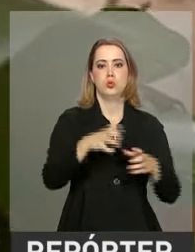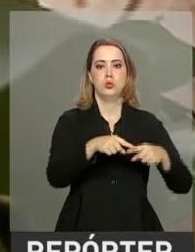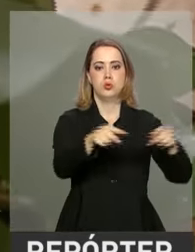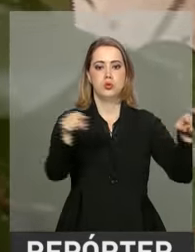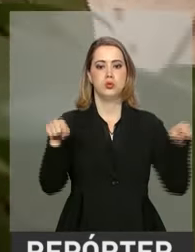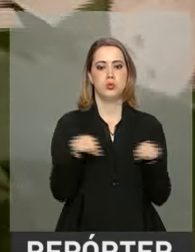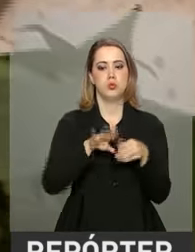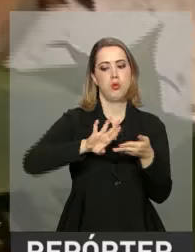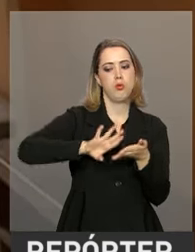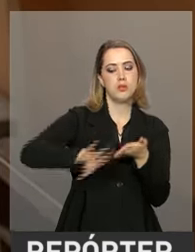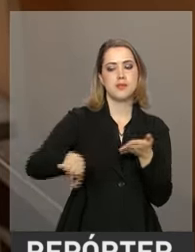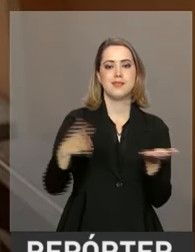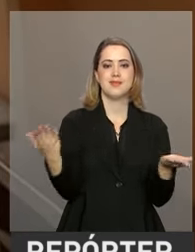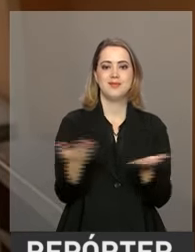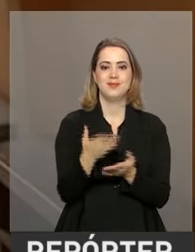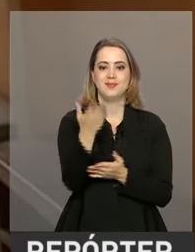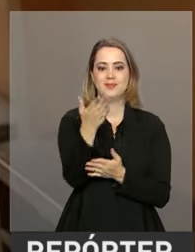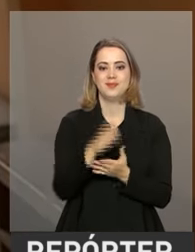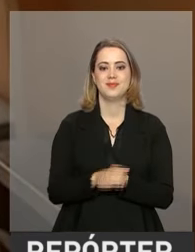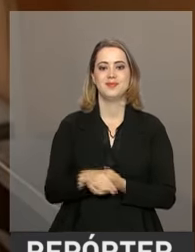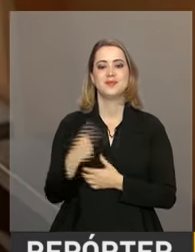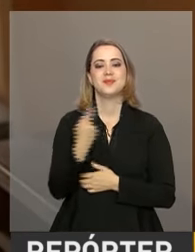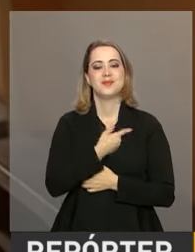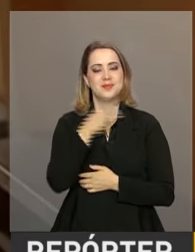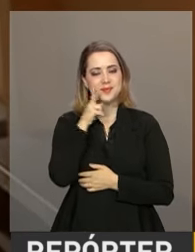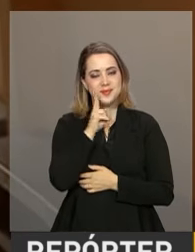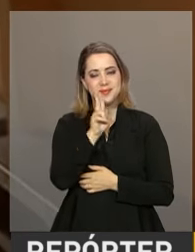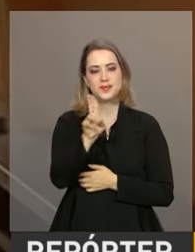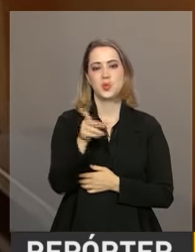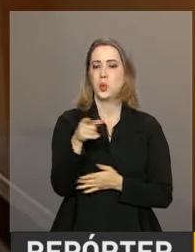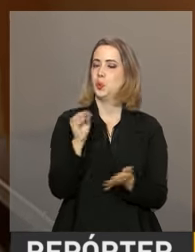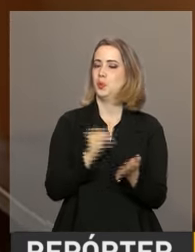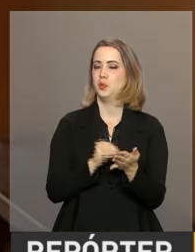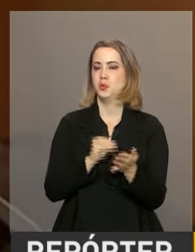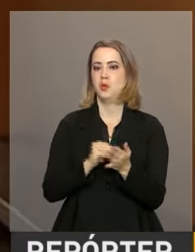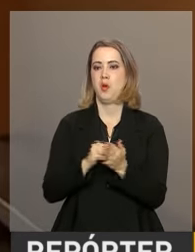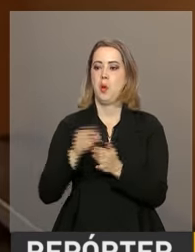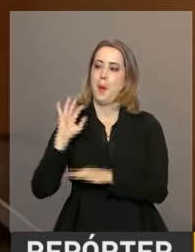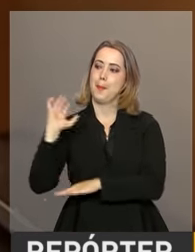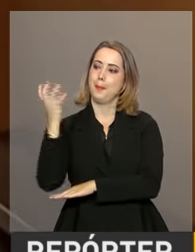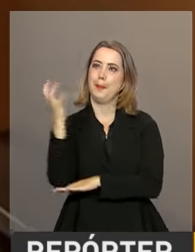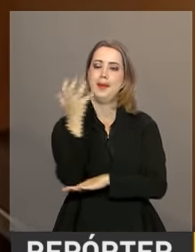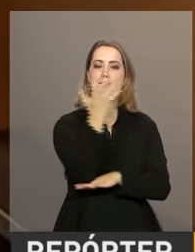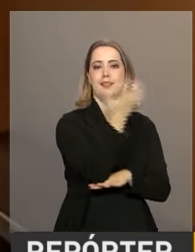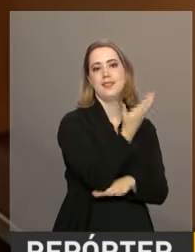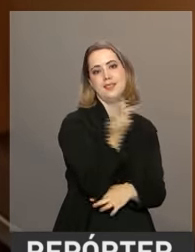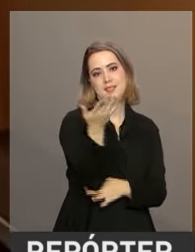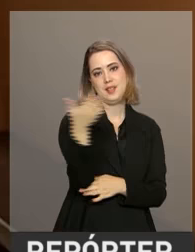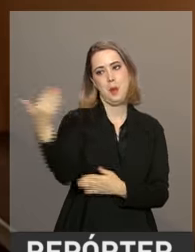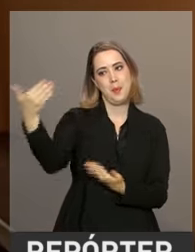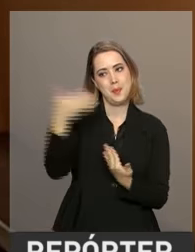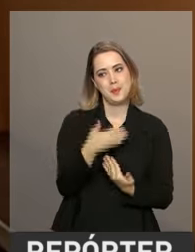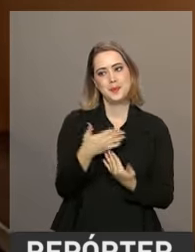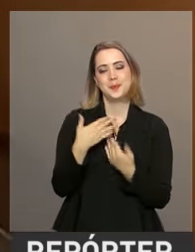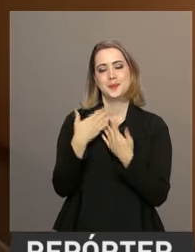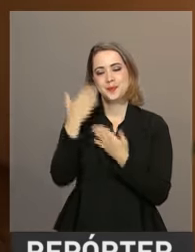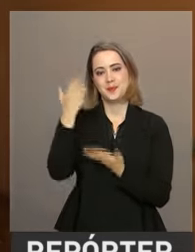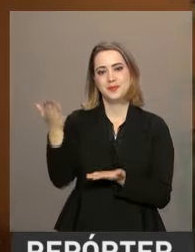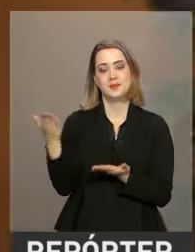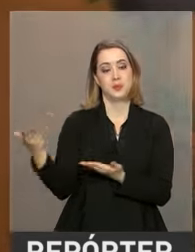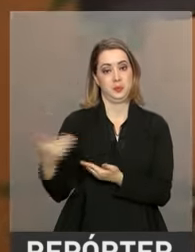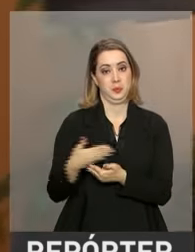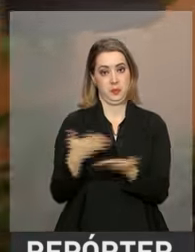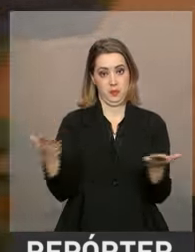agora sai de cena é a gente já viu que o que não falta são plantas para dar as boas-vindas para quem chega aqui na residência